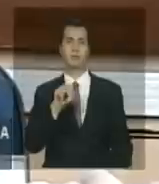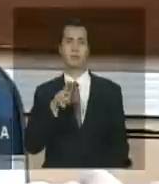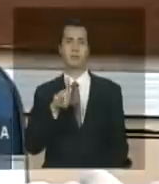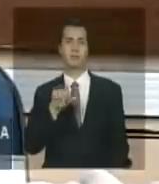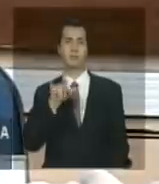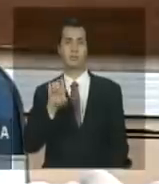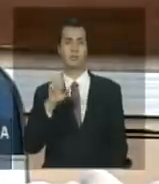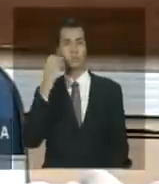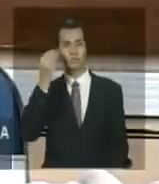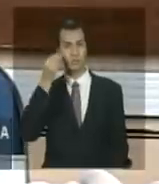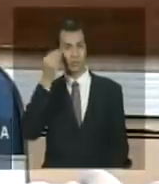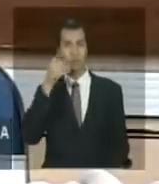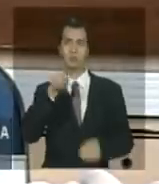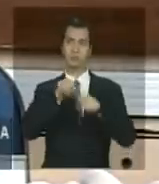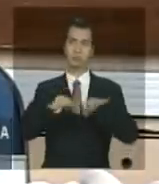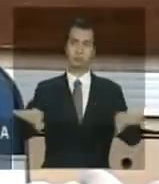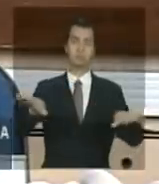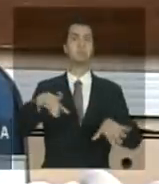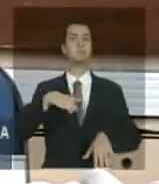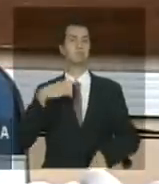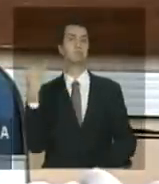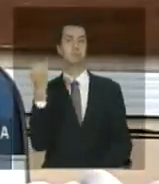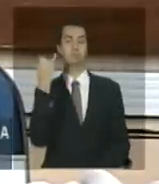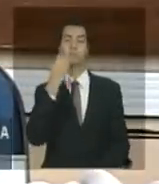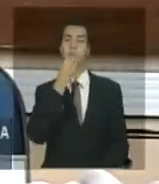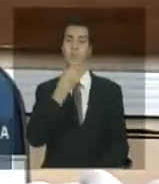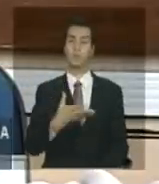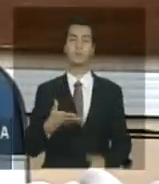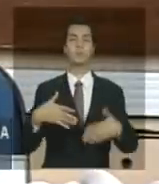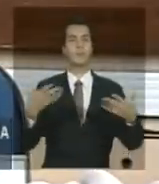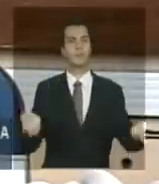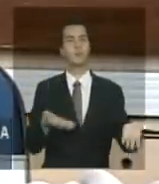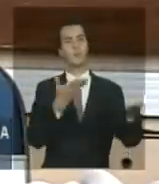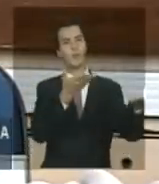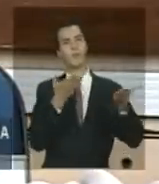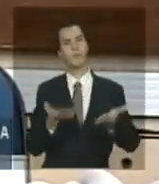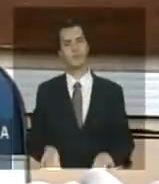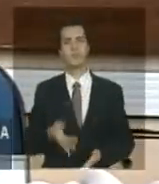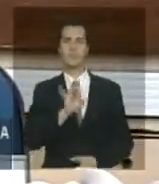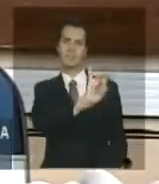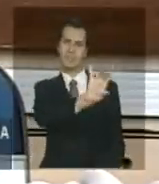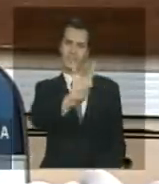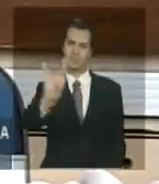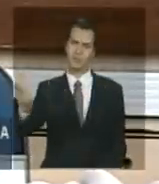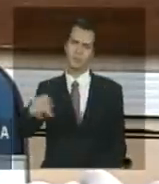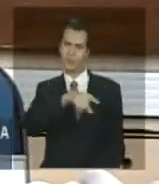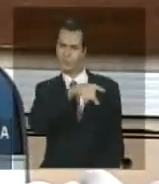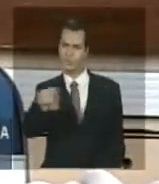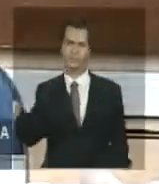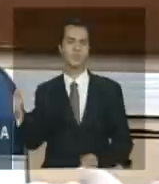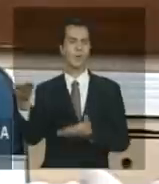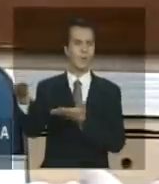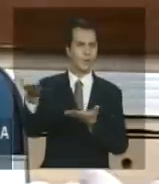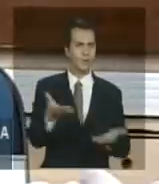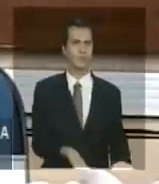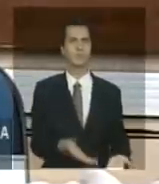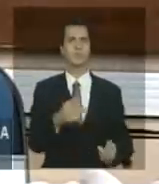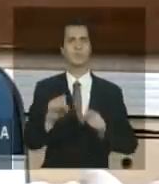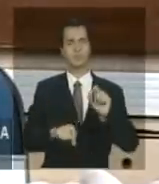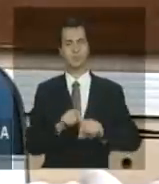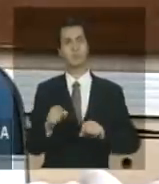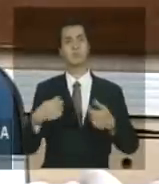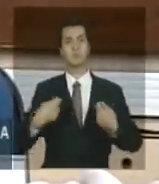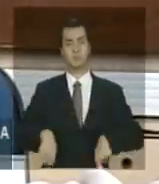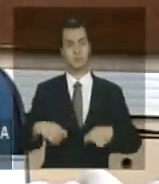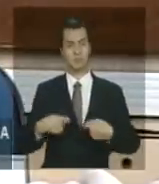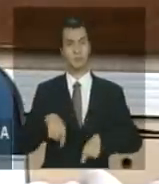tem sido muito grande. Então, queria aqui convidar cada um dos senhores de não só preservar os avanços